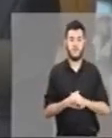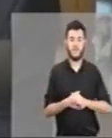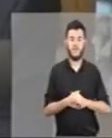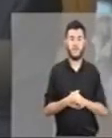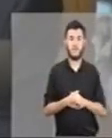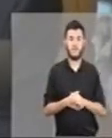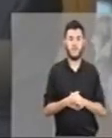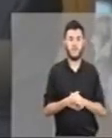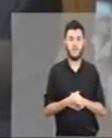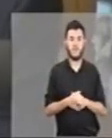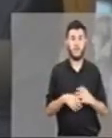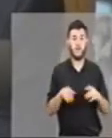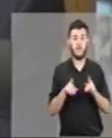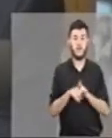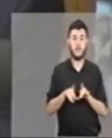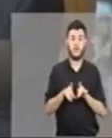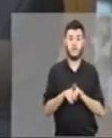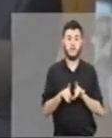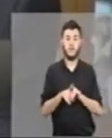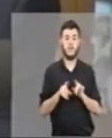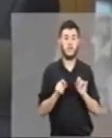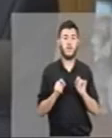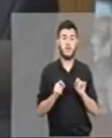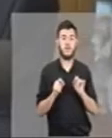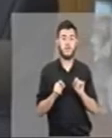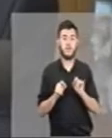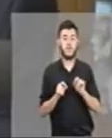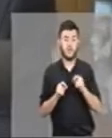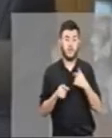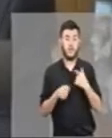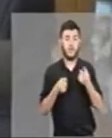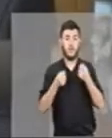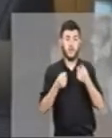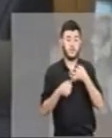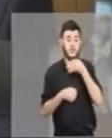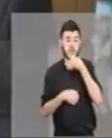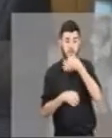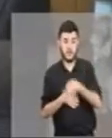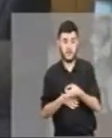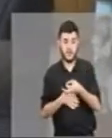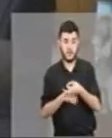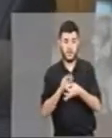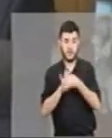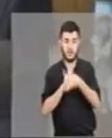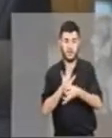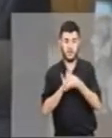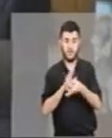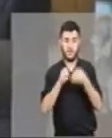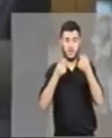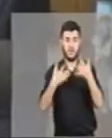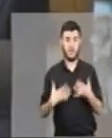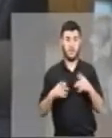E cita, mantendo-se, porém, válidos os demais elementos do acervo probatório que